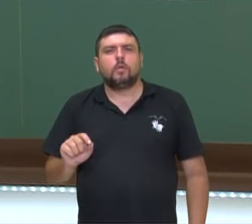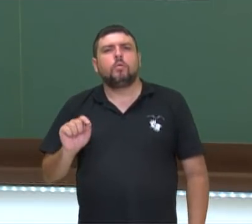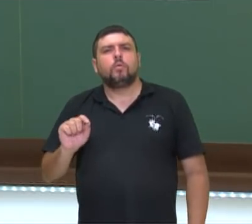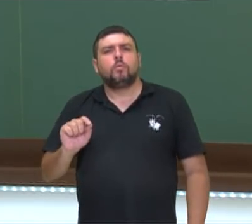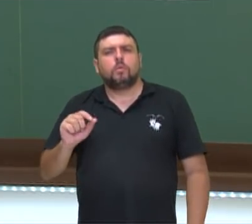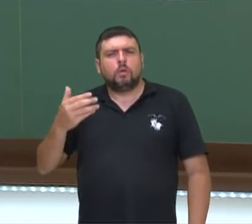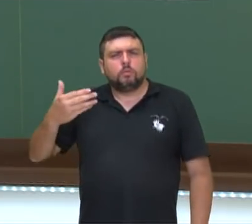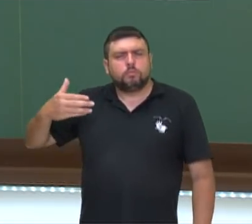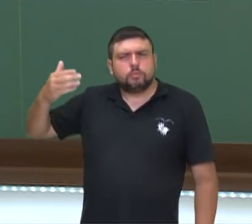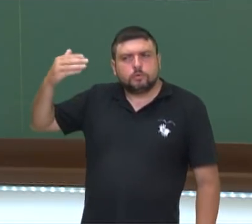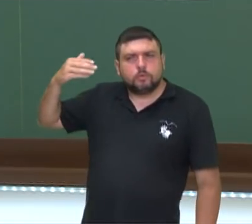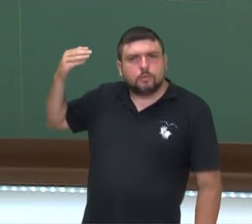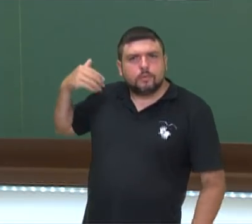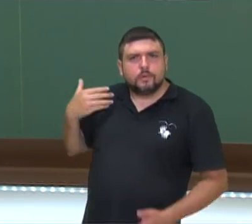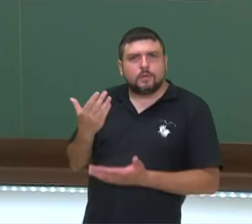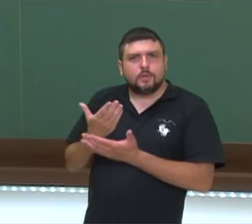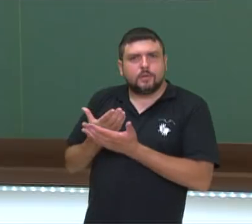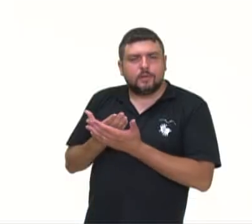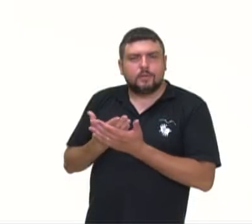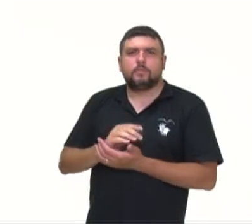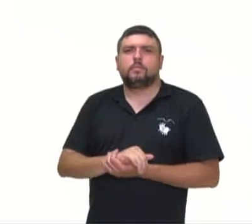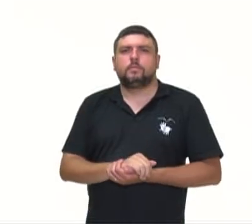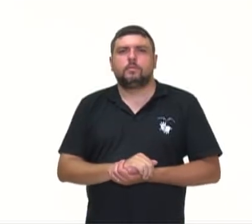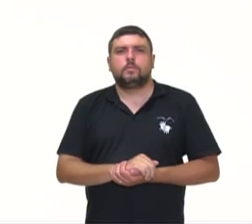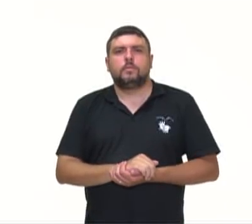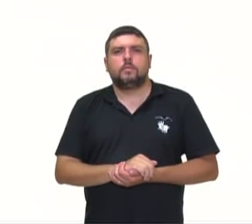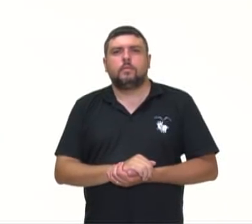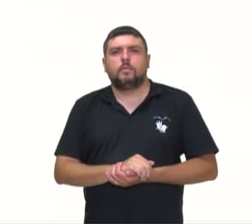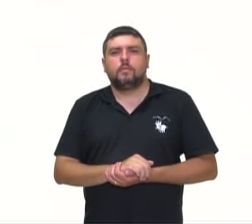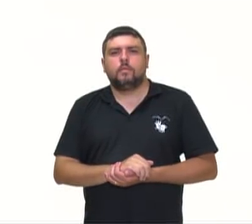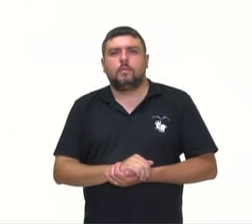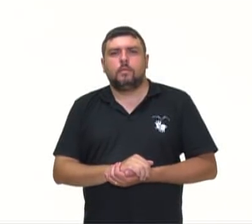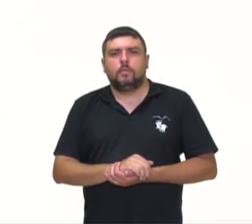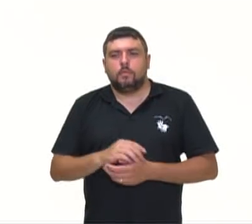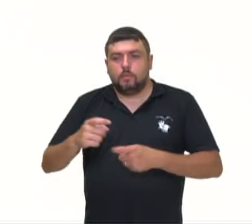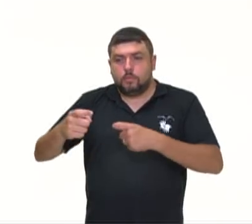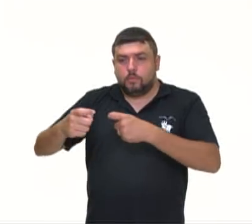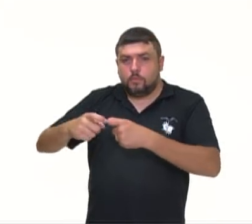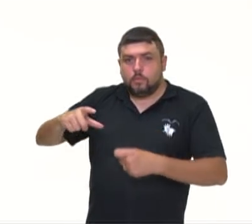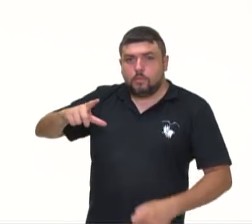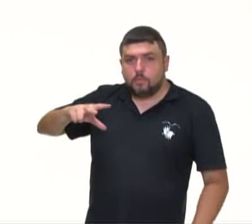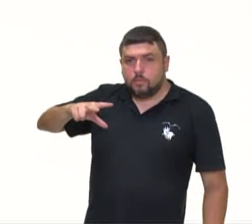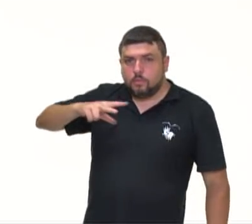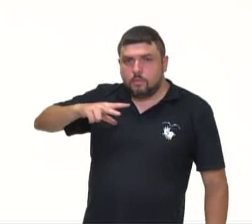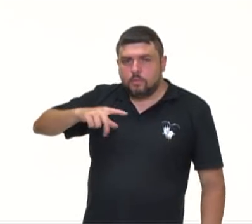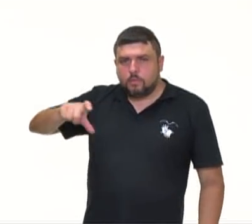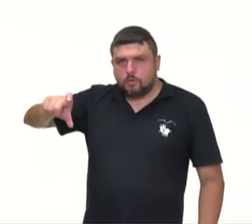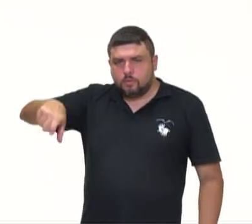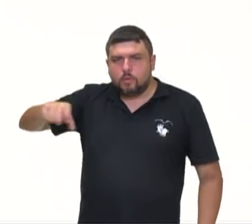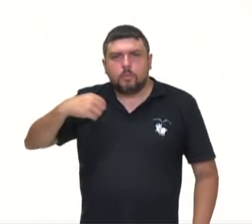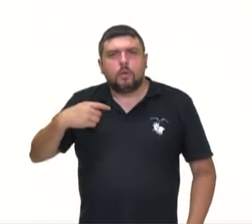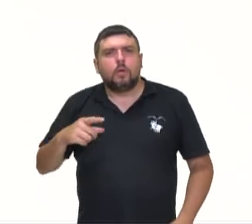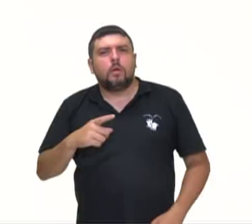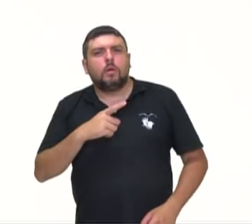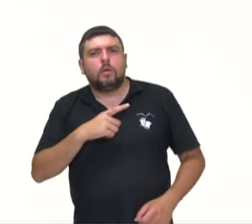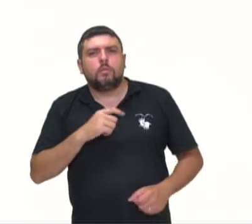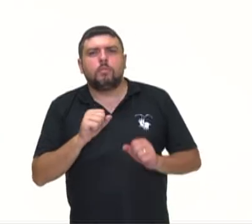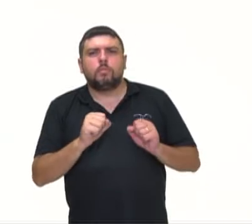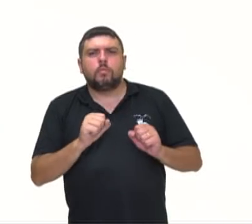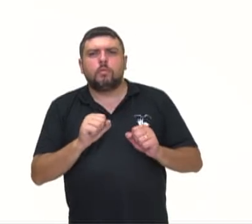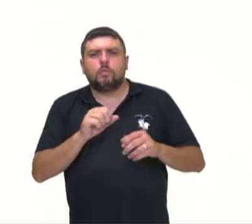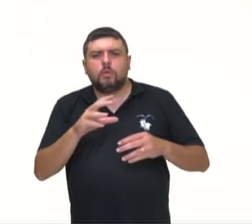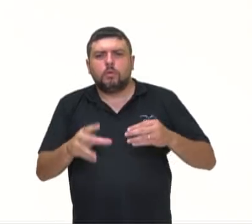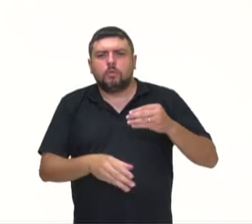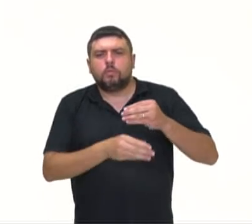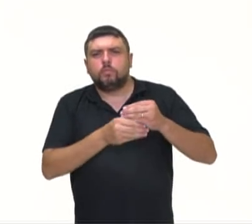lá inicial da nossa aula, um plano de saúde pode sofrer 2 mudanças de valores em um só ano. O